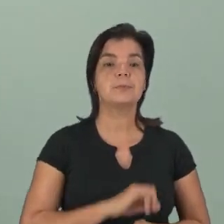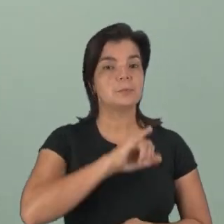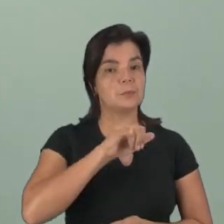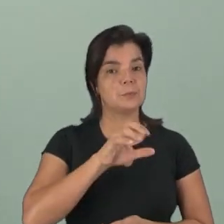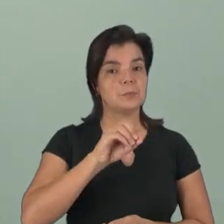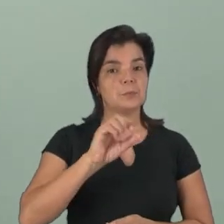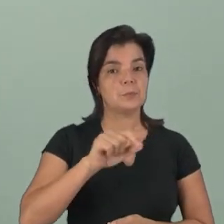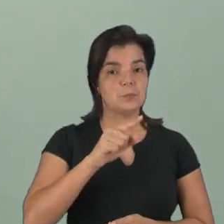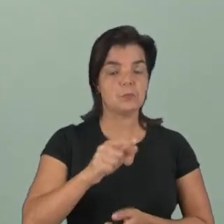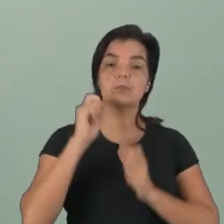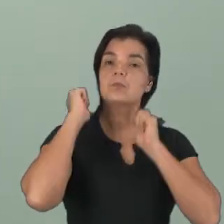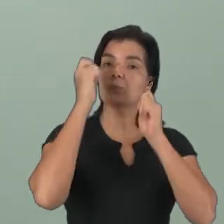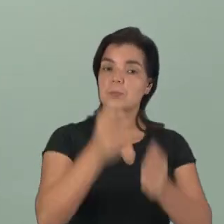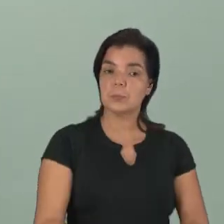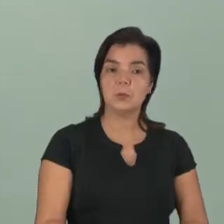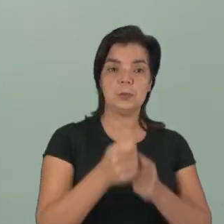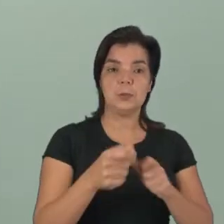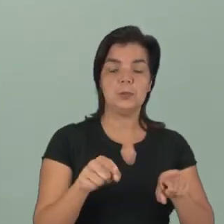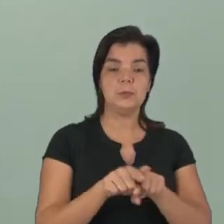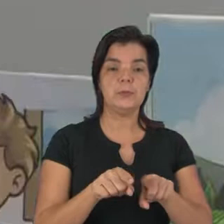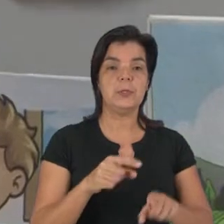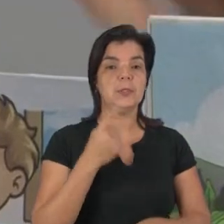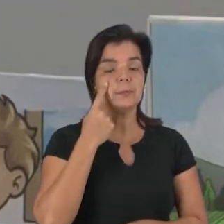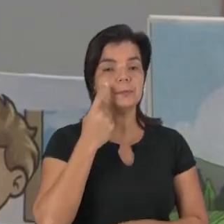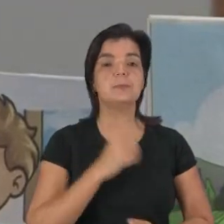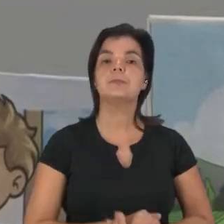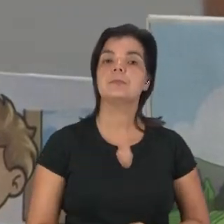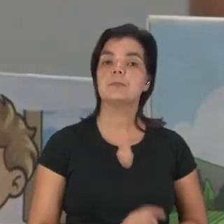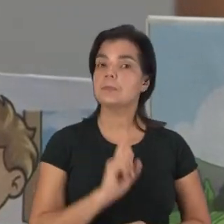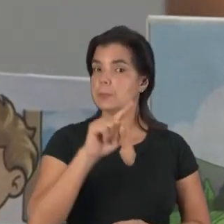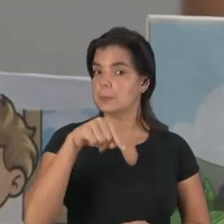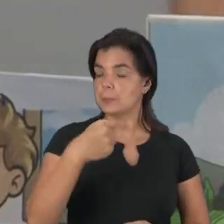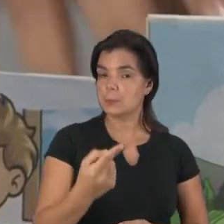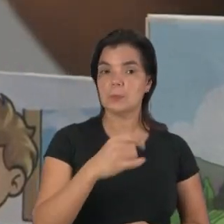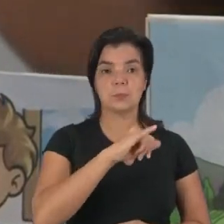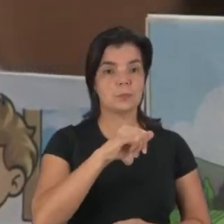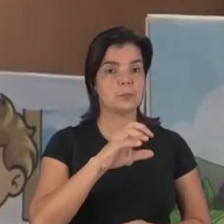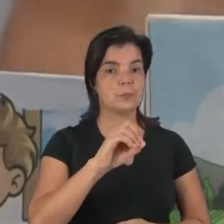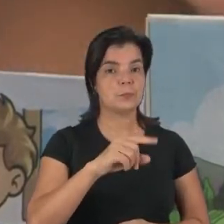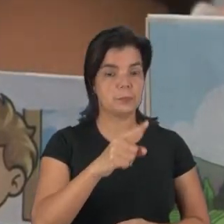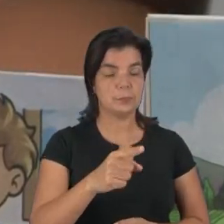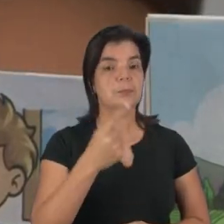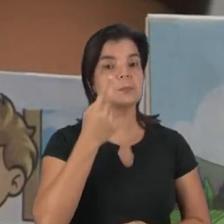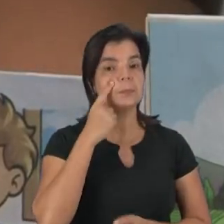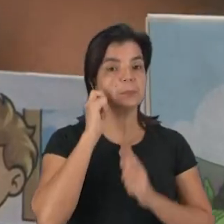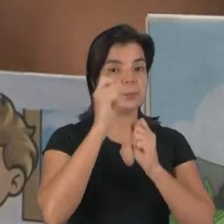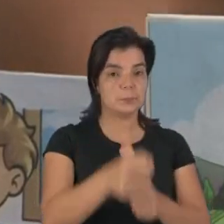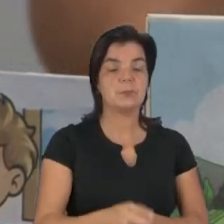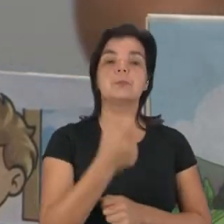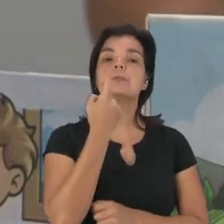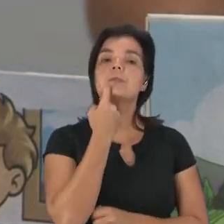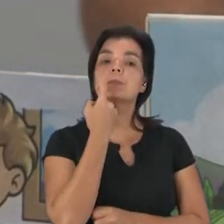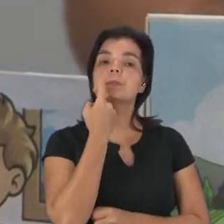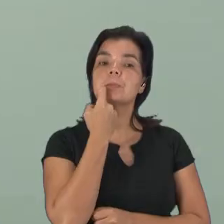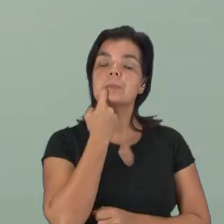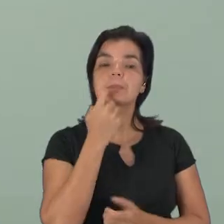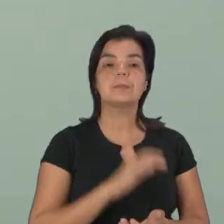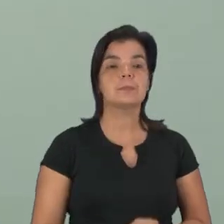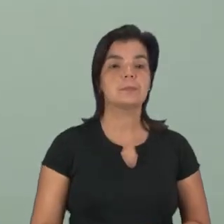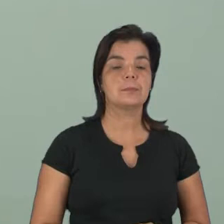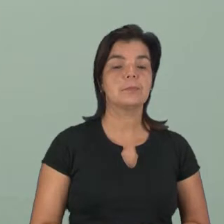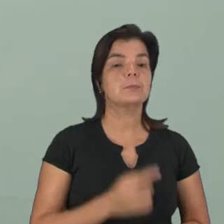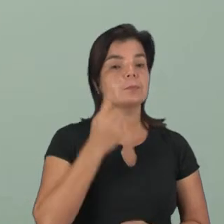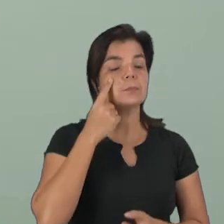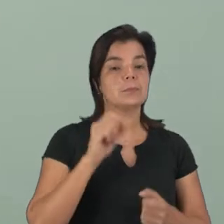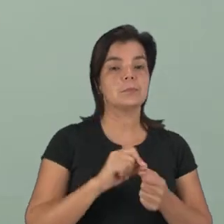João foi pesca e depois que João já tinha pegado alguns peixes então